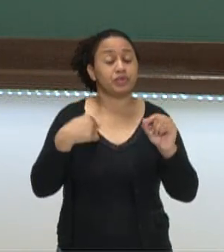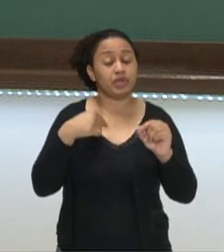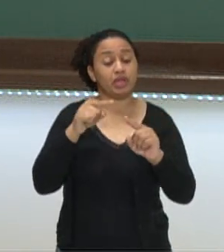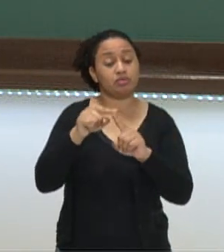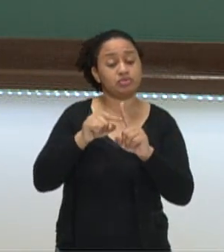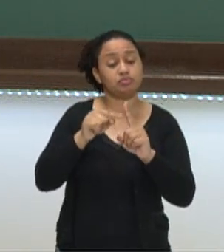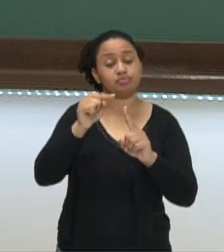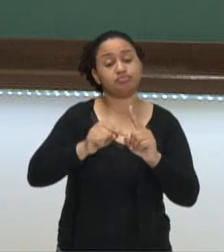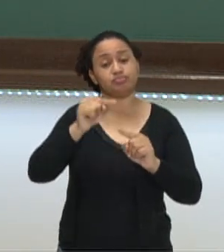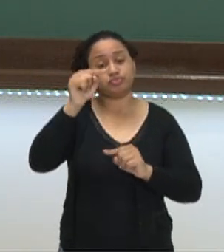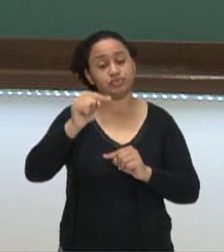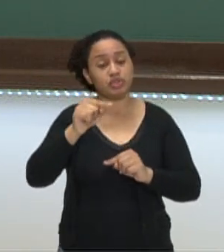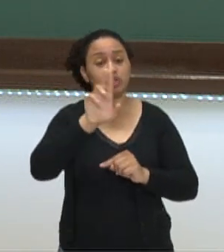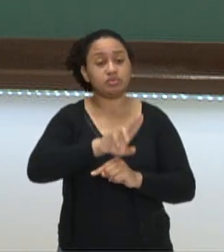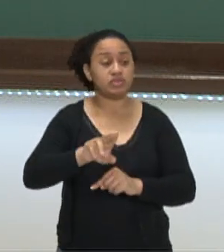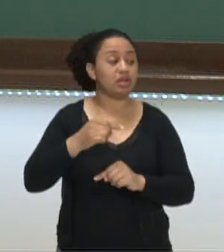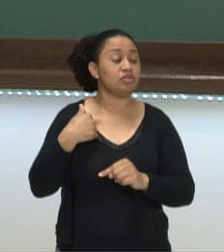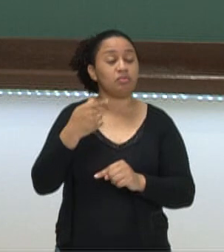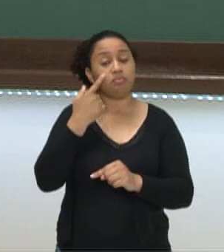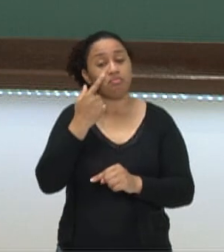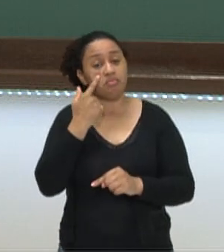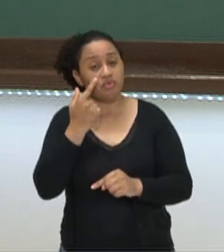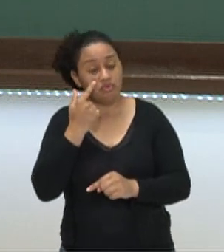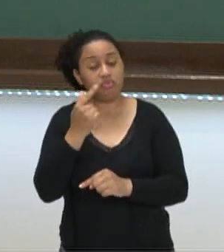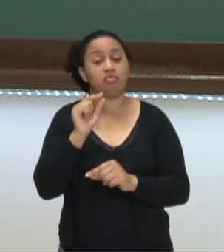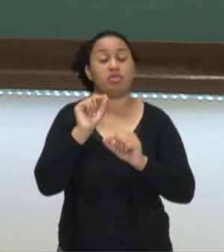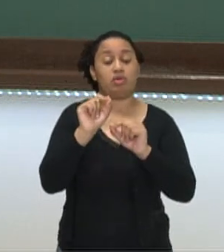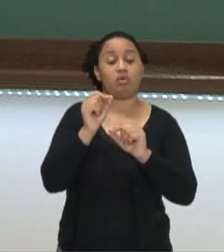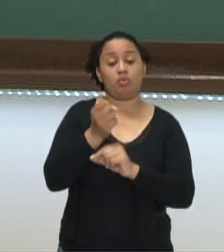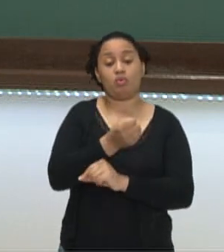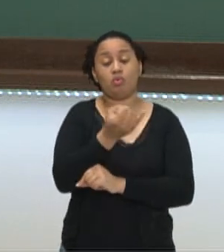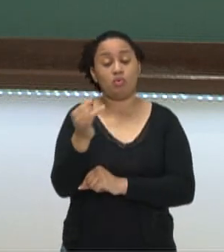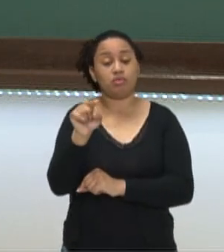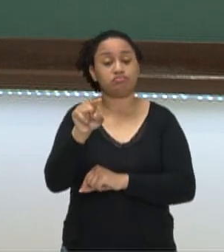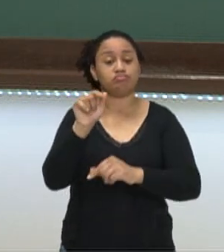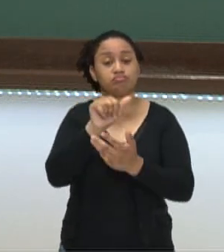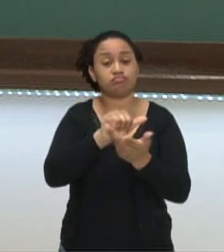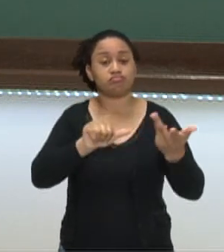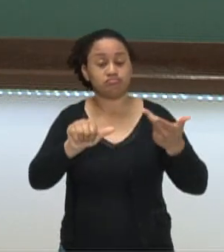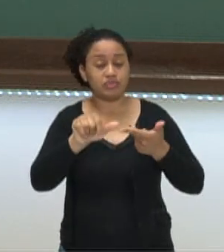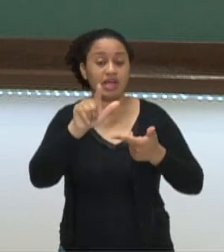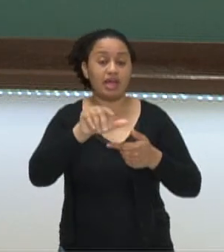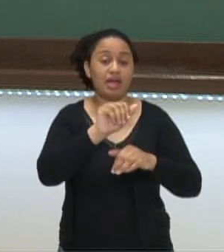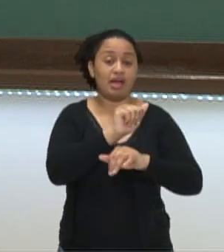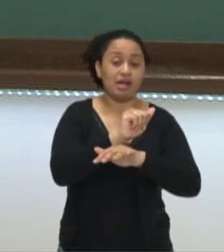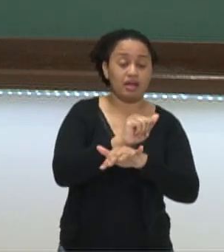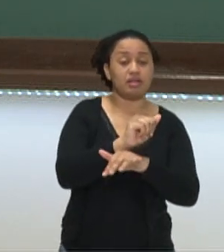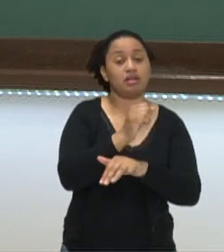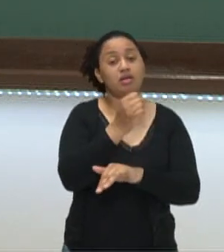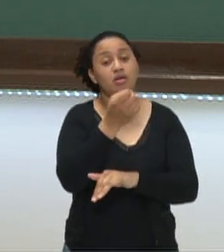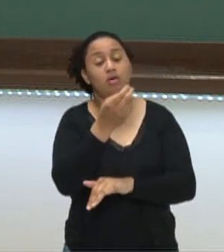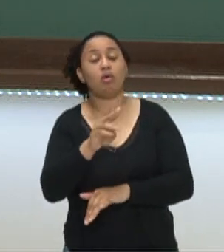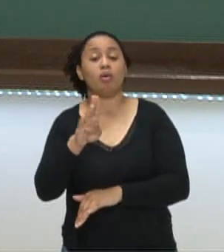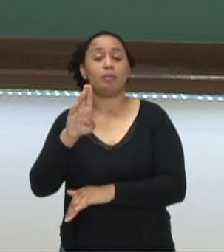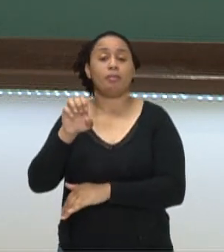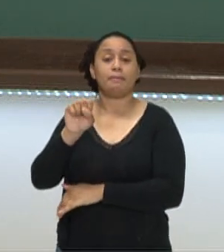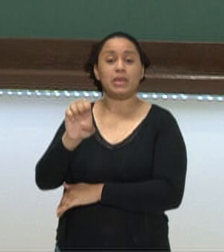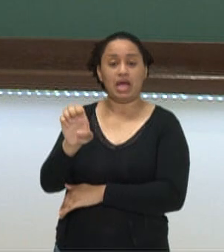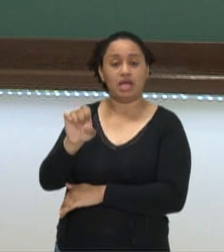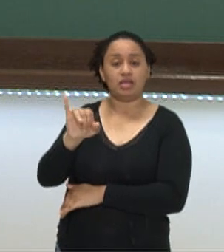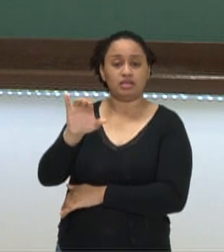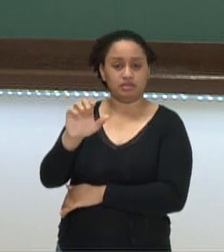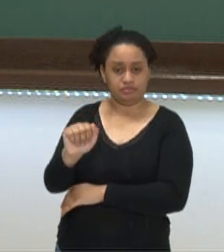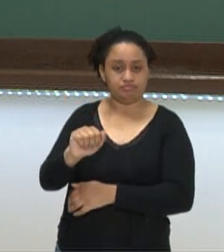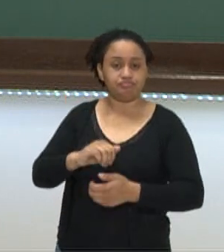escala utilizada para medir, para verificar o quanto uma substância é ácida ou ela é